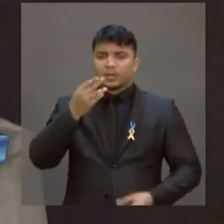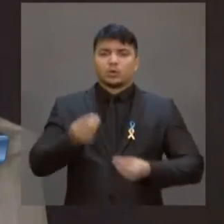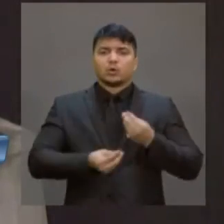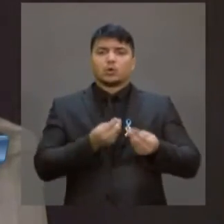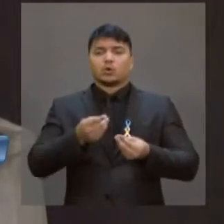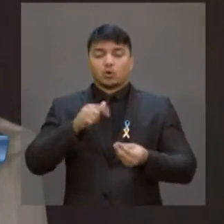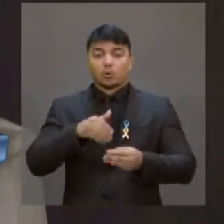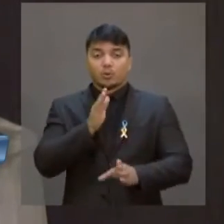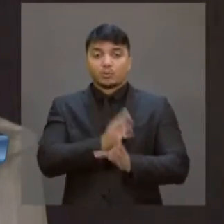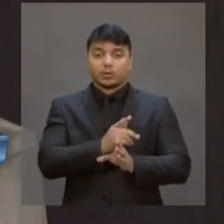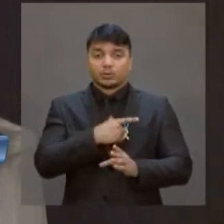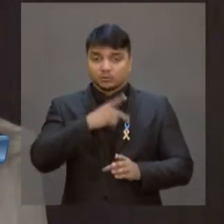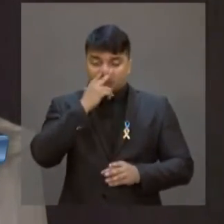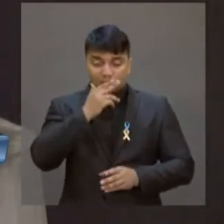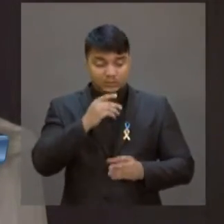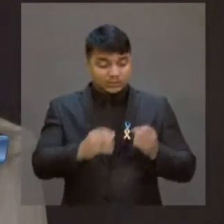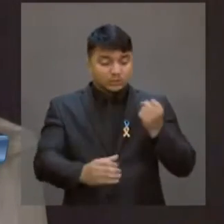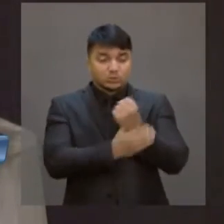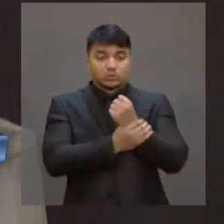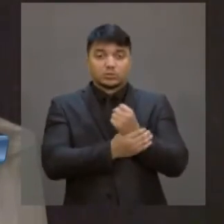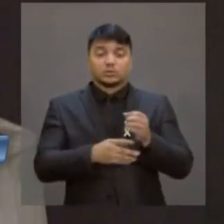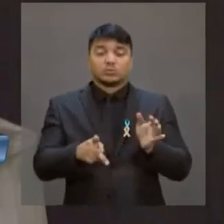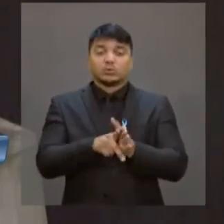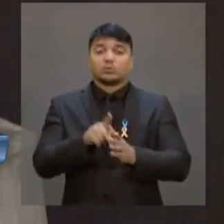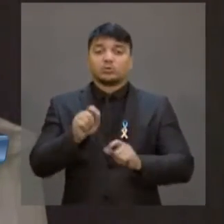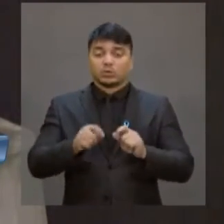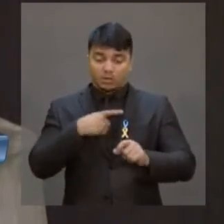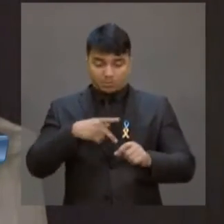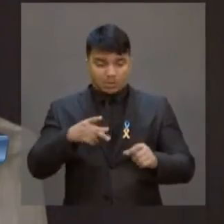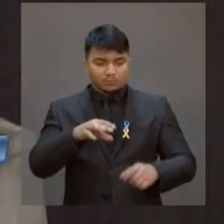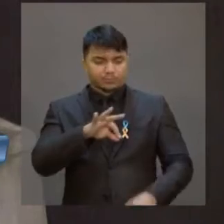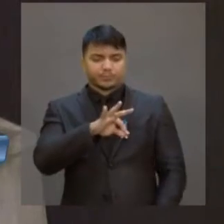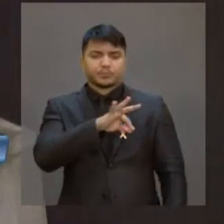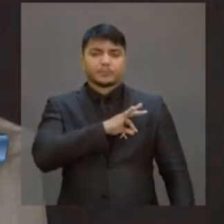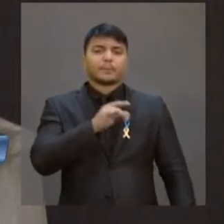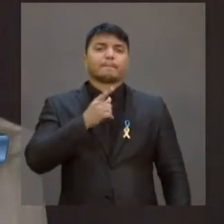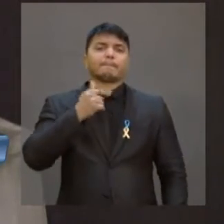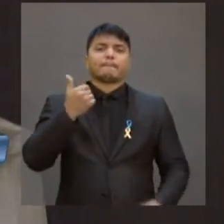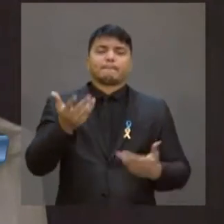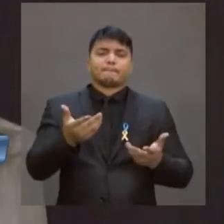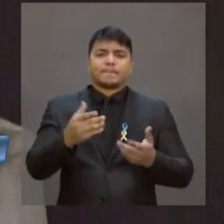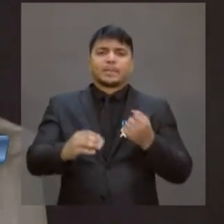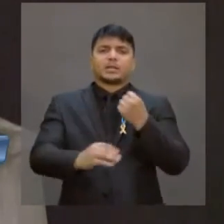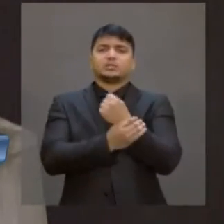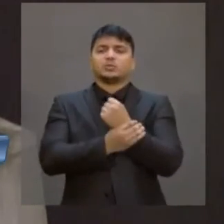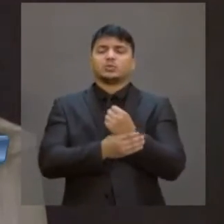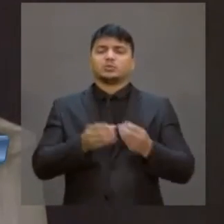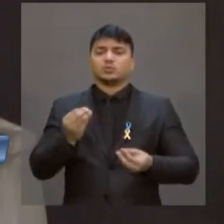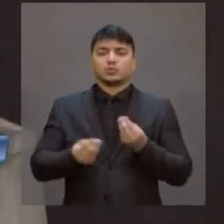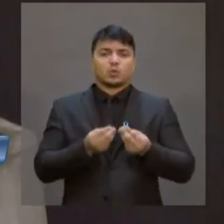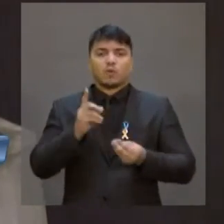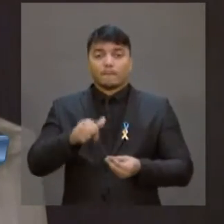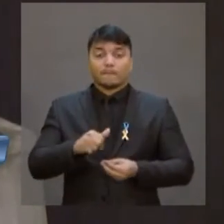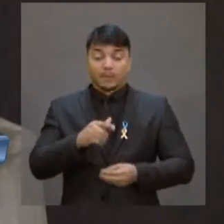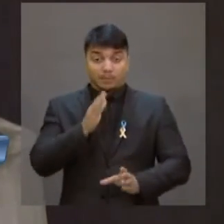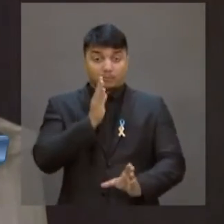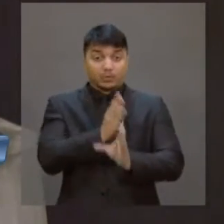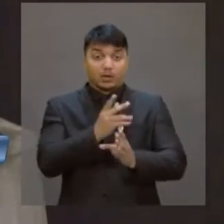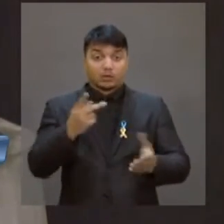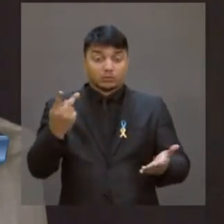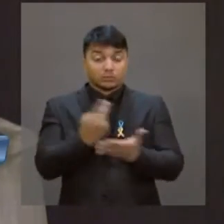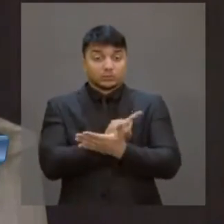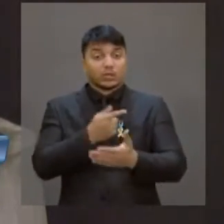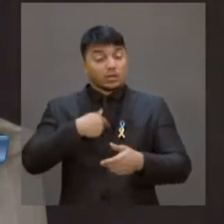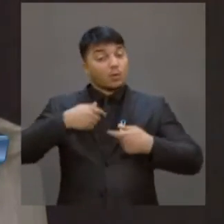de circunscrever segurança pública à polícia. Quando a gente sabe que segurança pública é o resultado, e eu